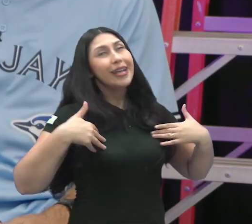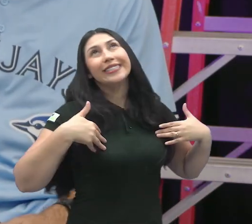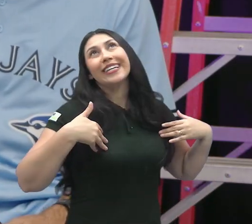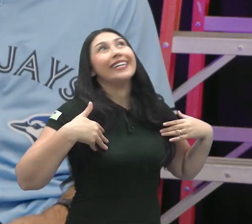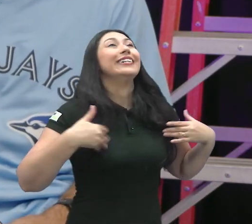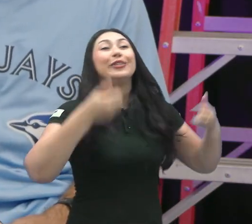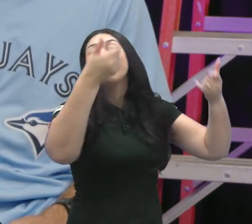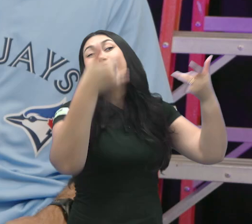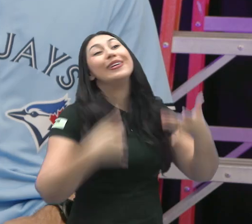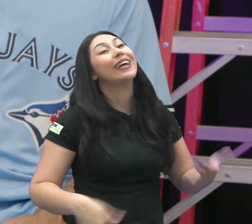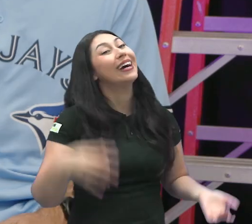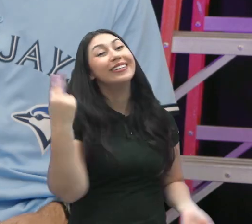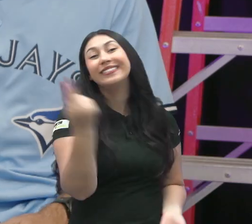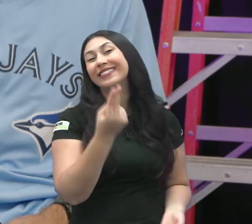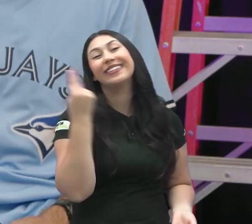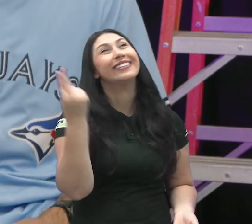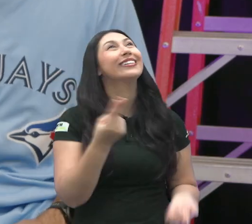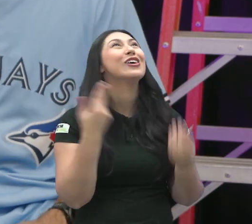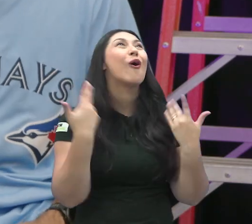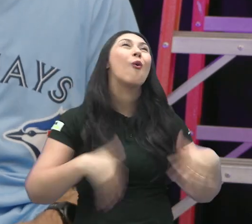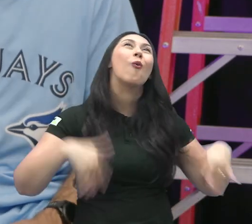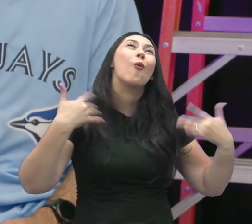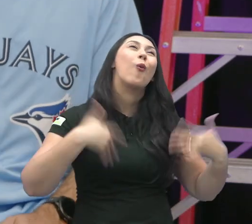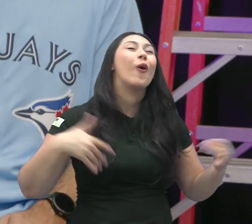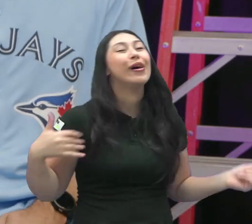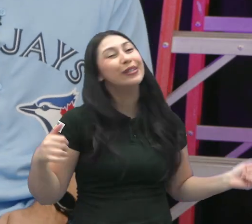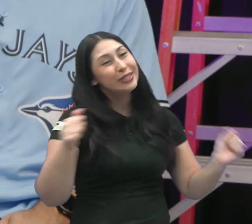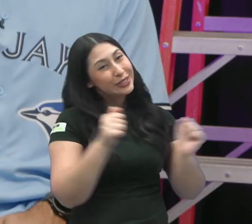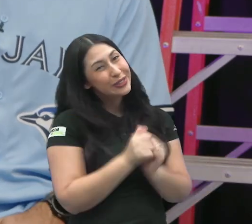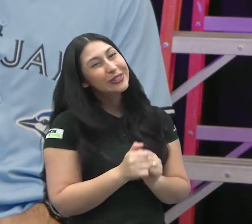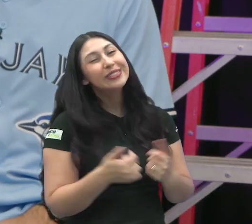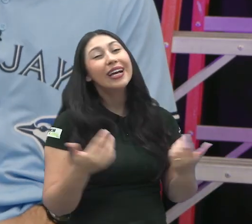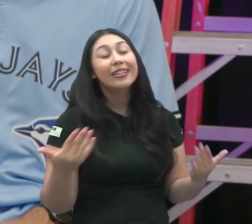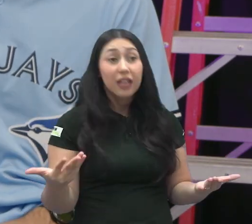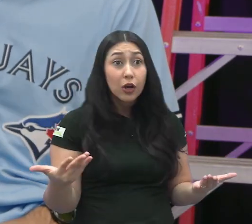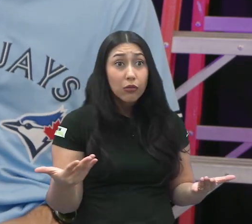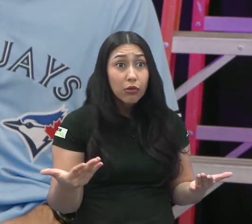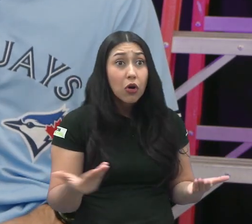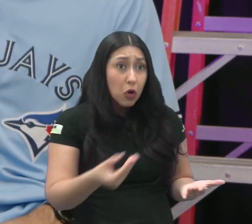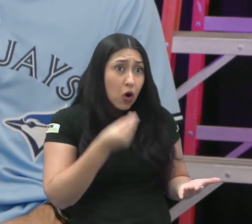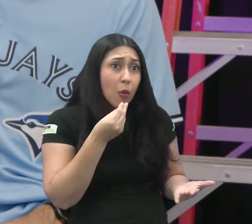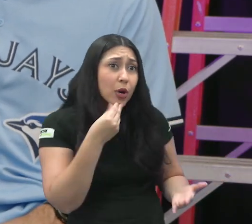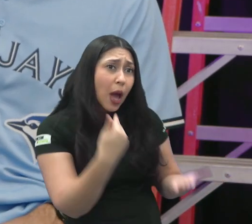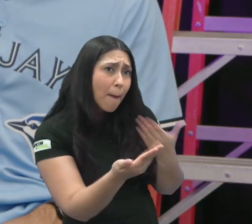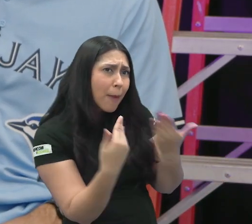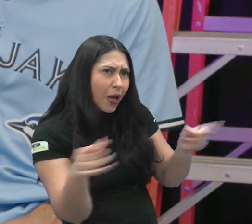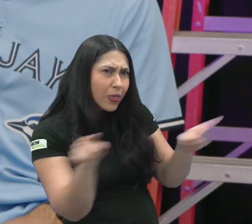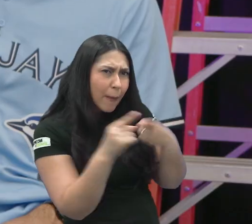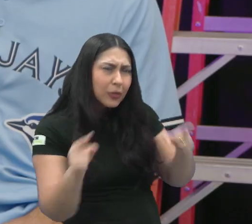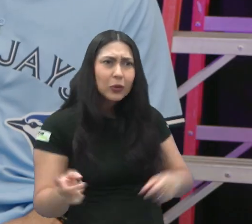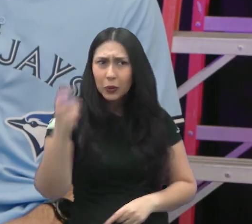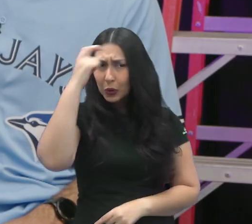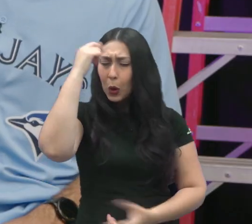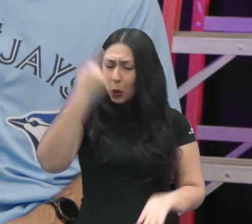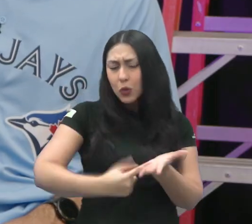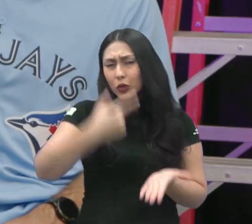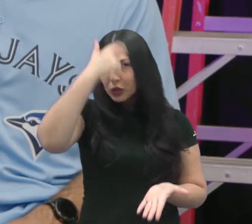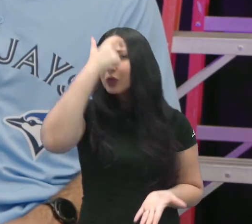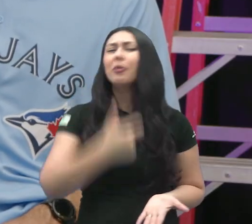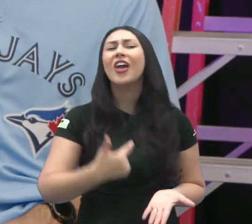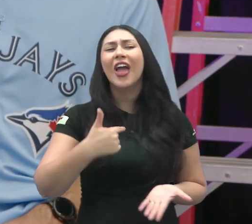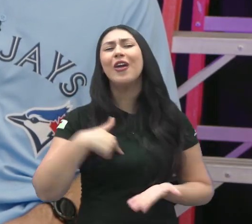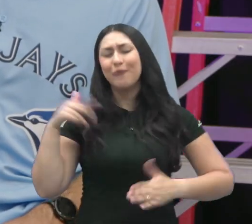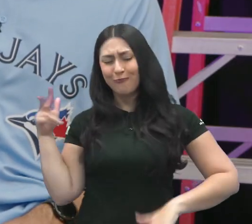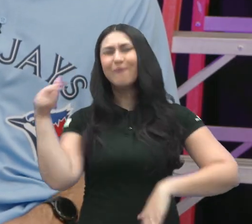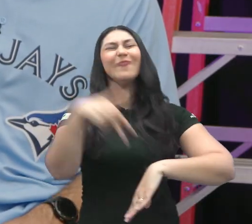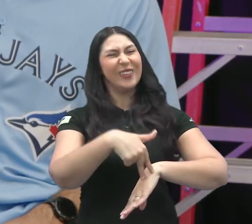todo prazer, foi um prazer inenarrável, incomensurável estar do seu lado aqui hoje, Brunão. E é o que eu falo, né? Tem a oportunidade de falar de música, de falar de cultura, conte